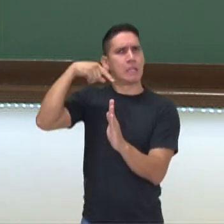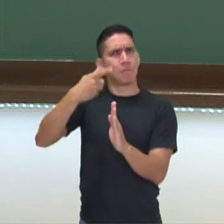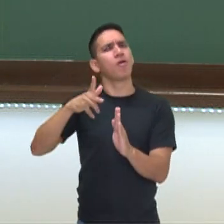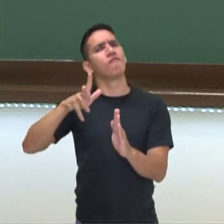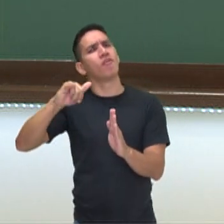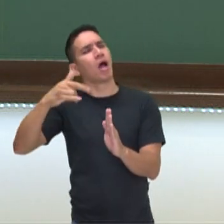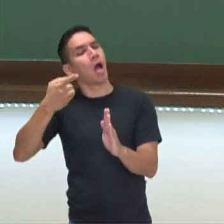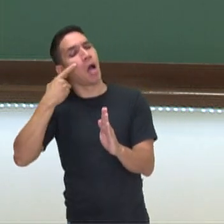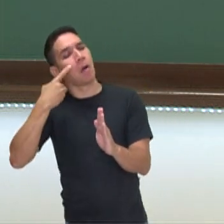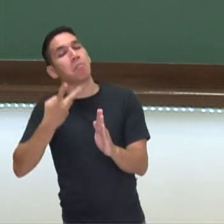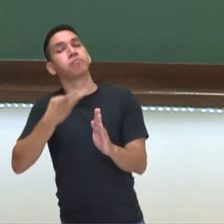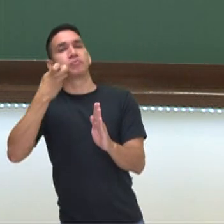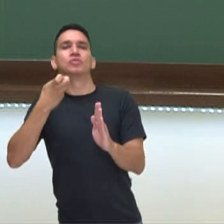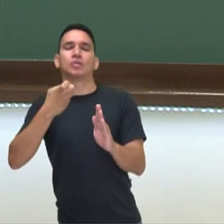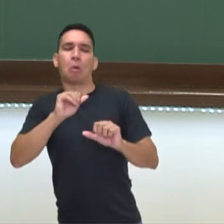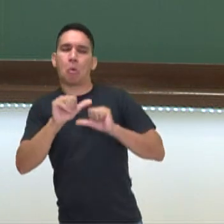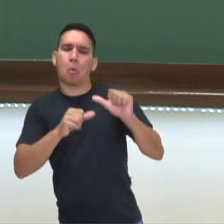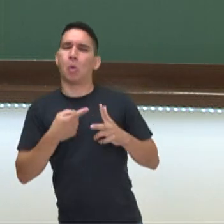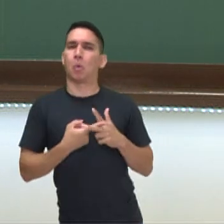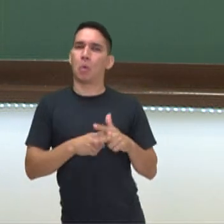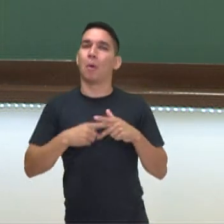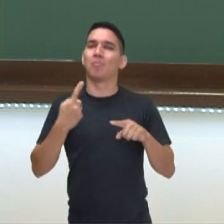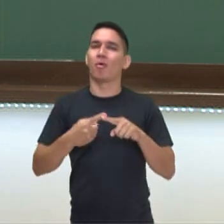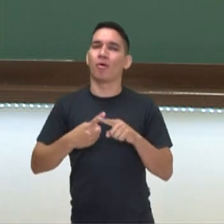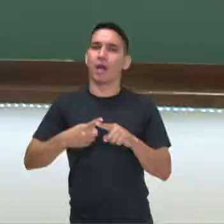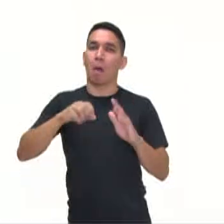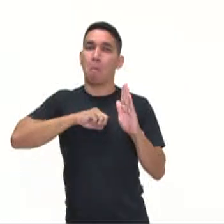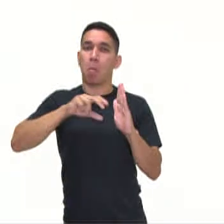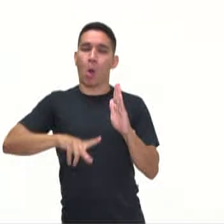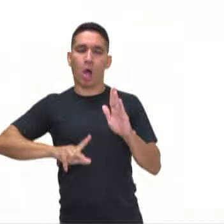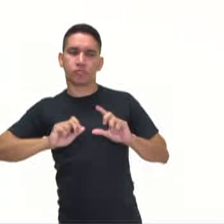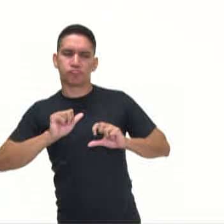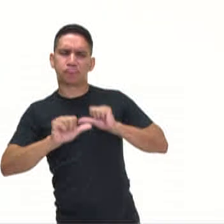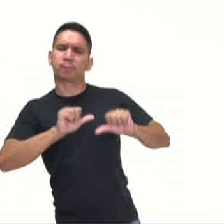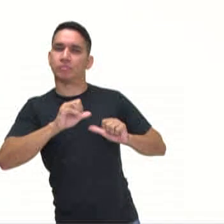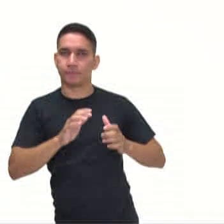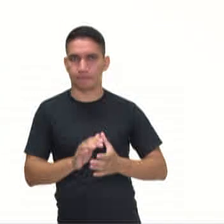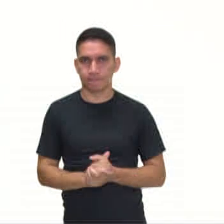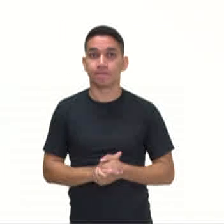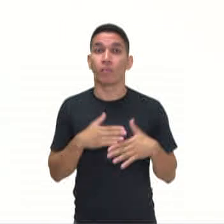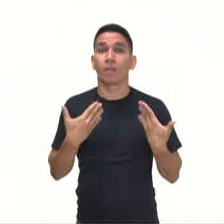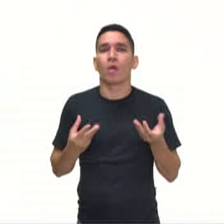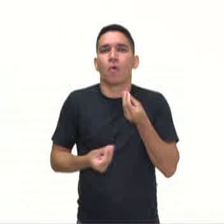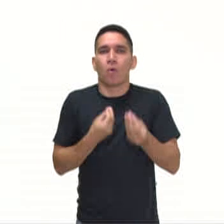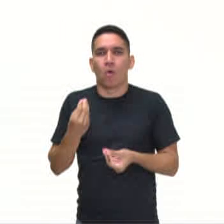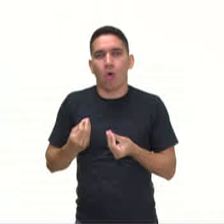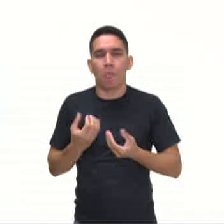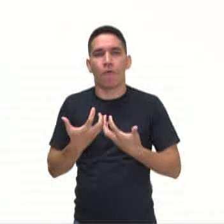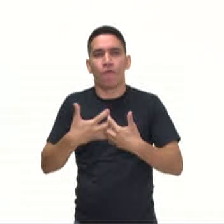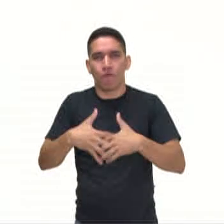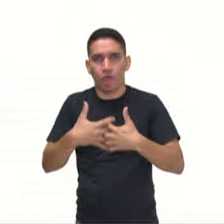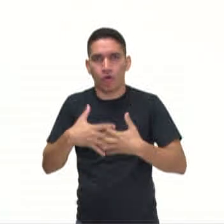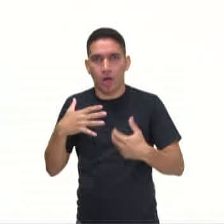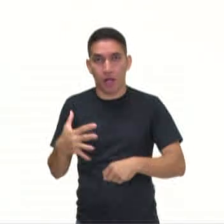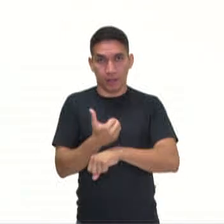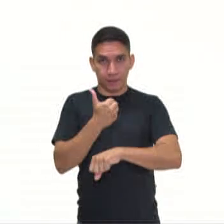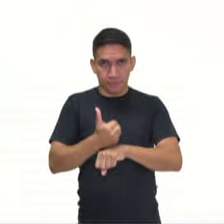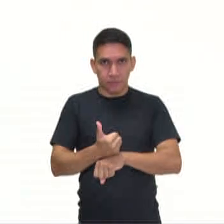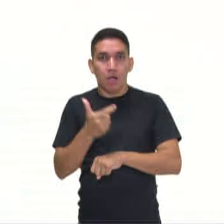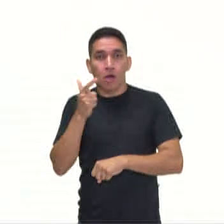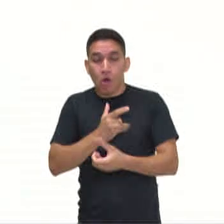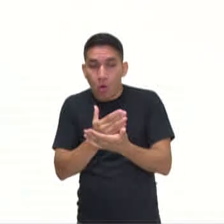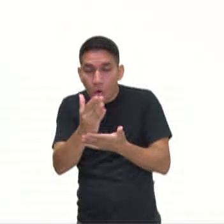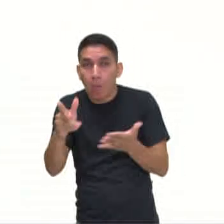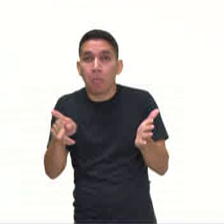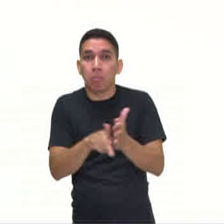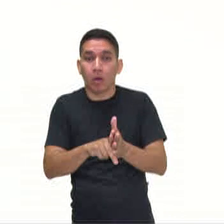com a ocupação portuguesa. Então aqui a conquista espanhola, né? Os espanhóis iniciaram a conquista das terras americanas